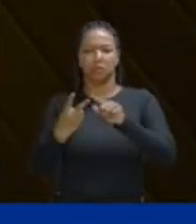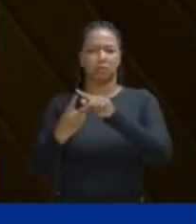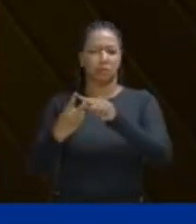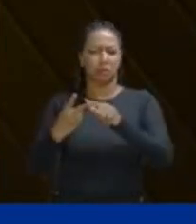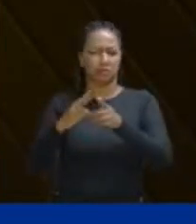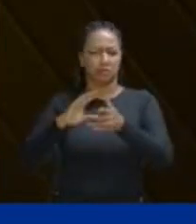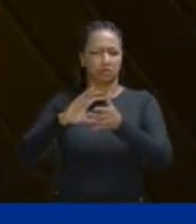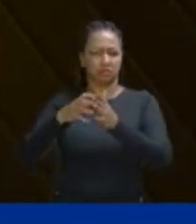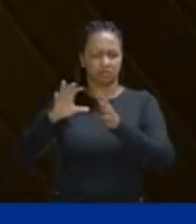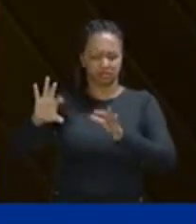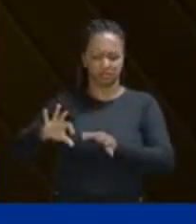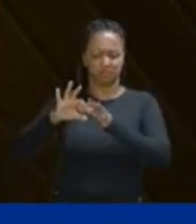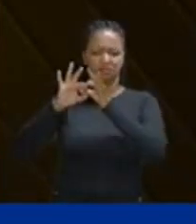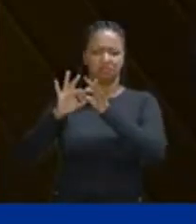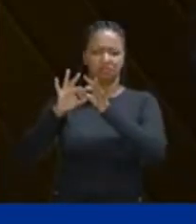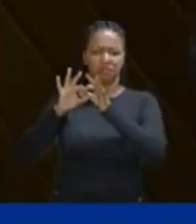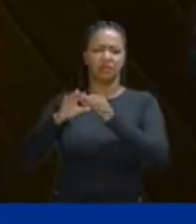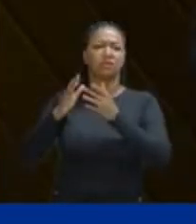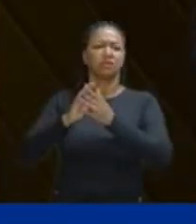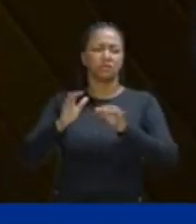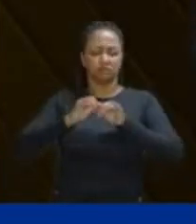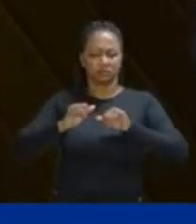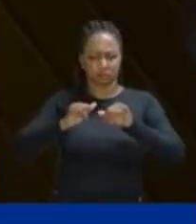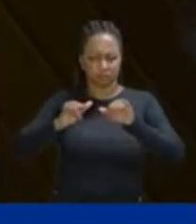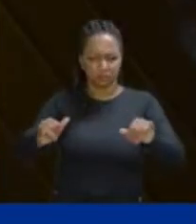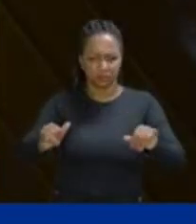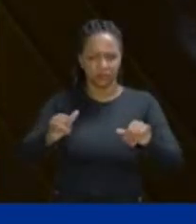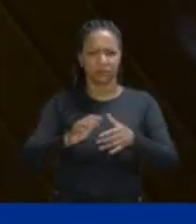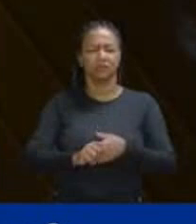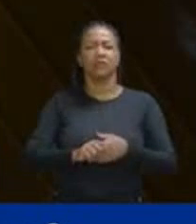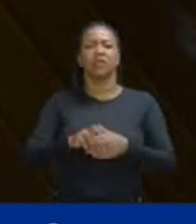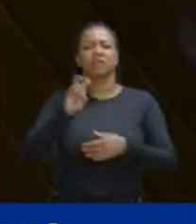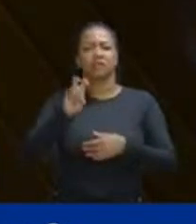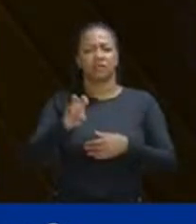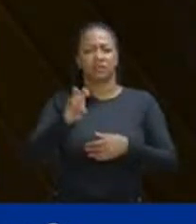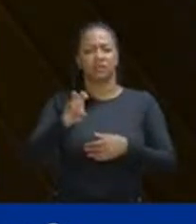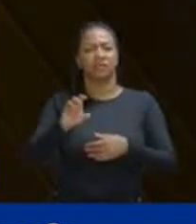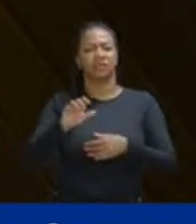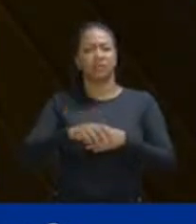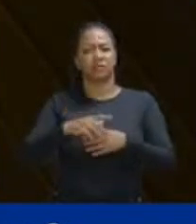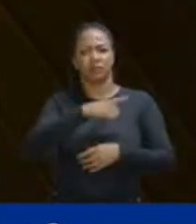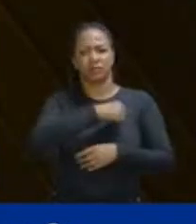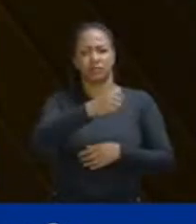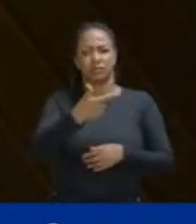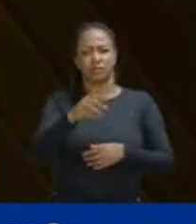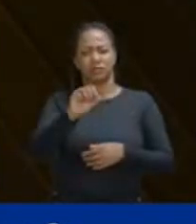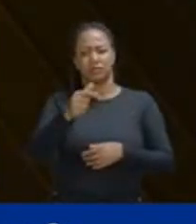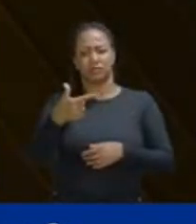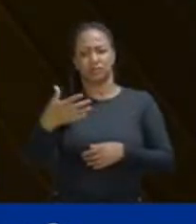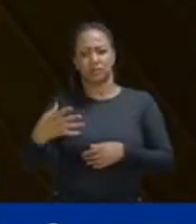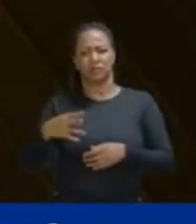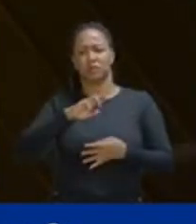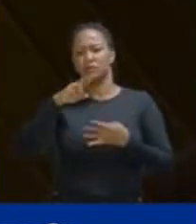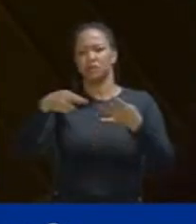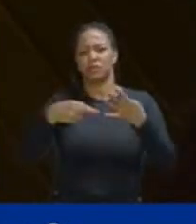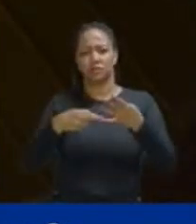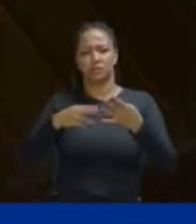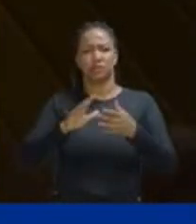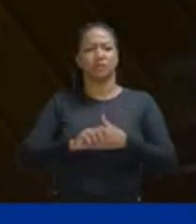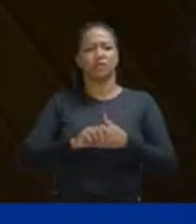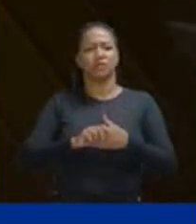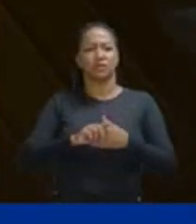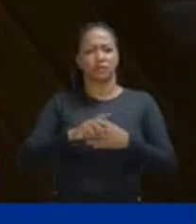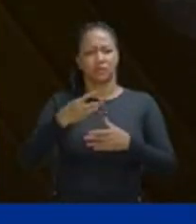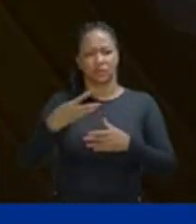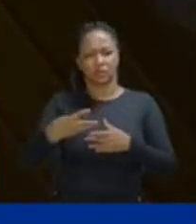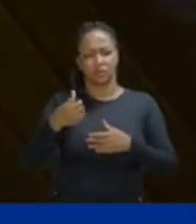publicada no Diário de Justiça Eletrônico de 5/8/2024, segunda-feira, e o recurso eleitoral foi interposto